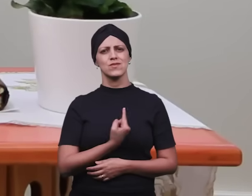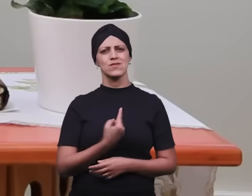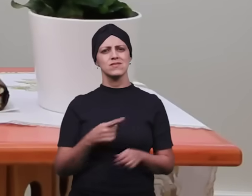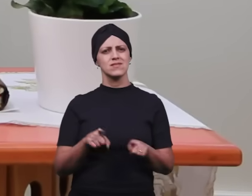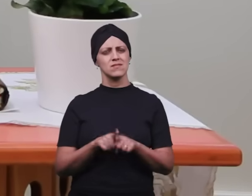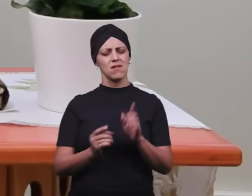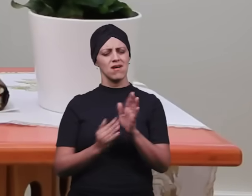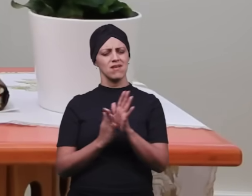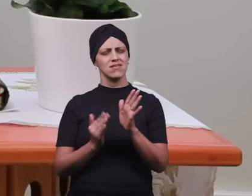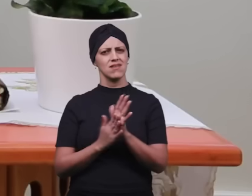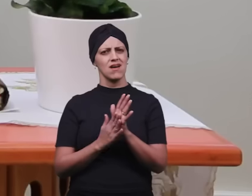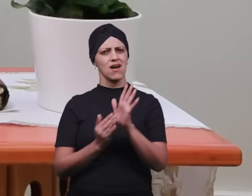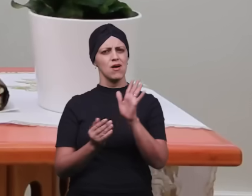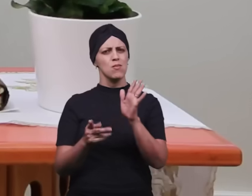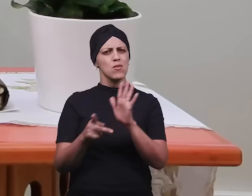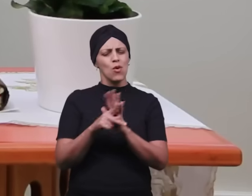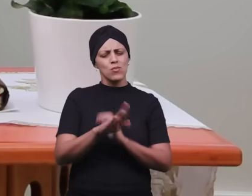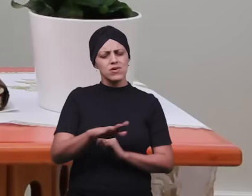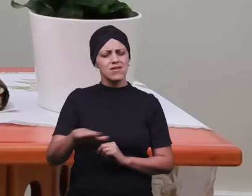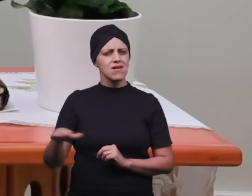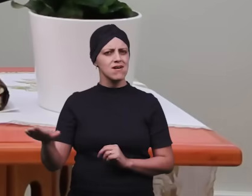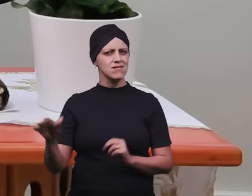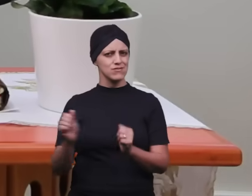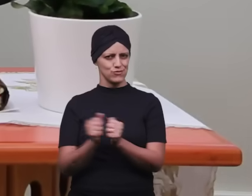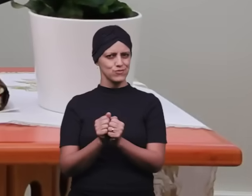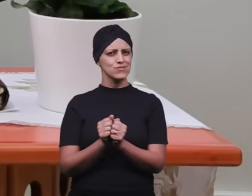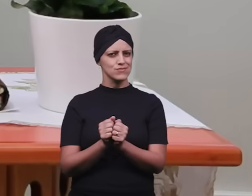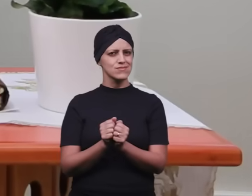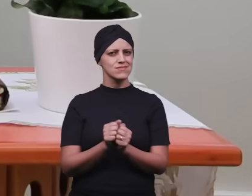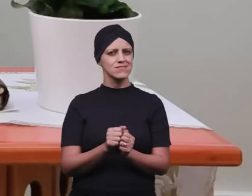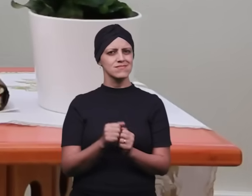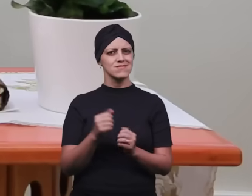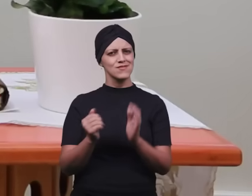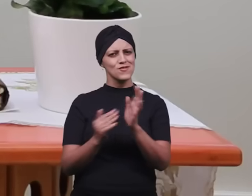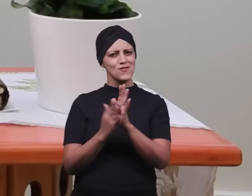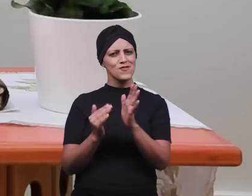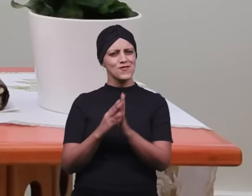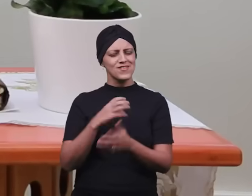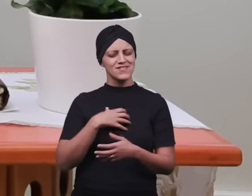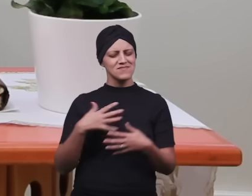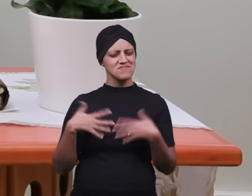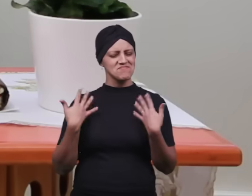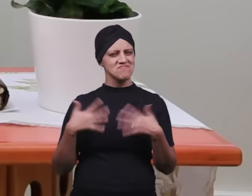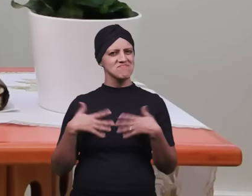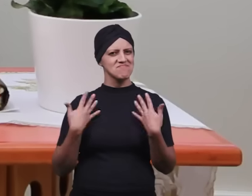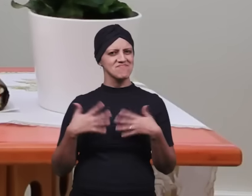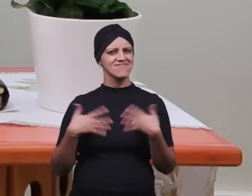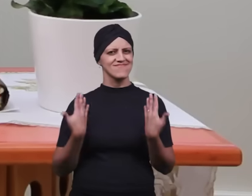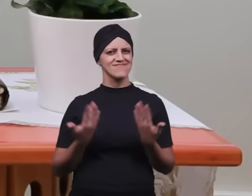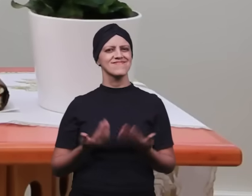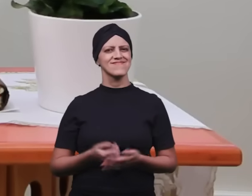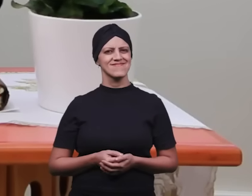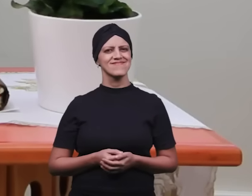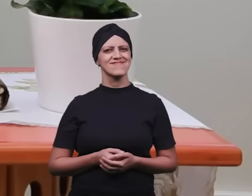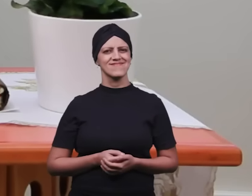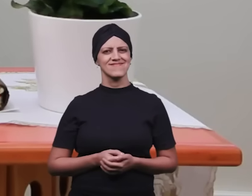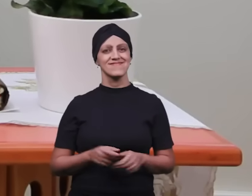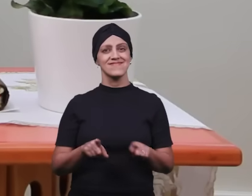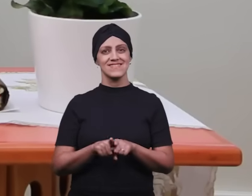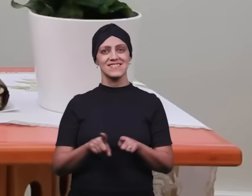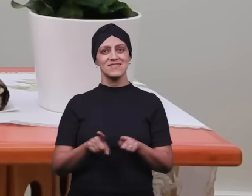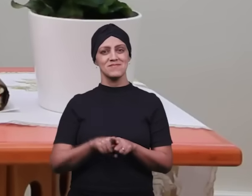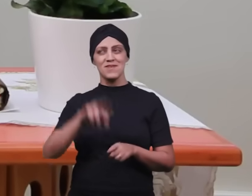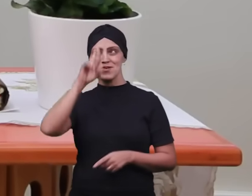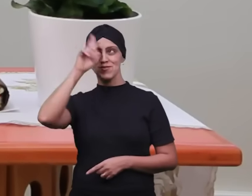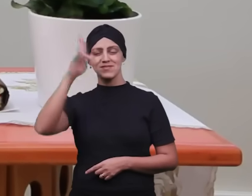participar junto com as crianças. Louvor das crianças que tanto alegra o coração da igreja e também